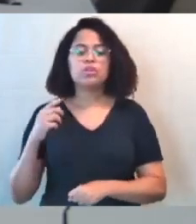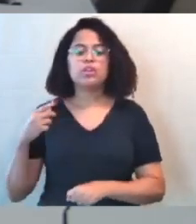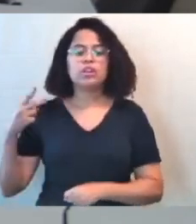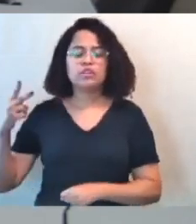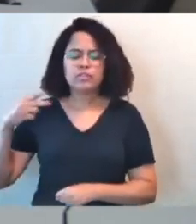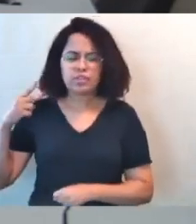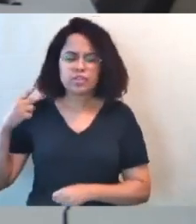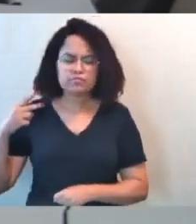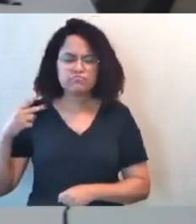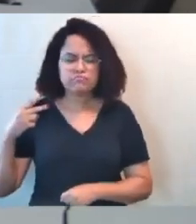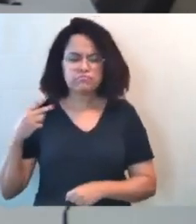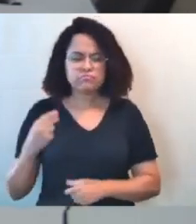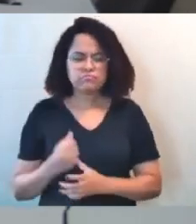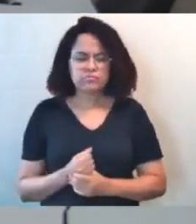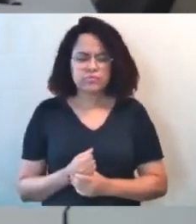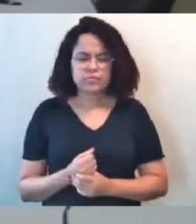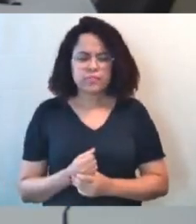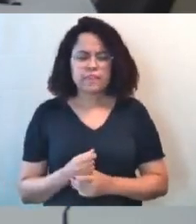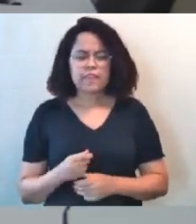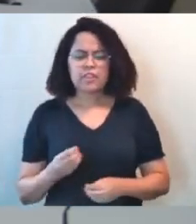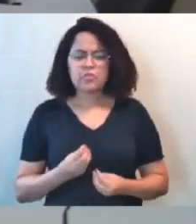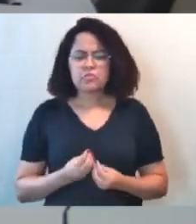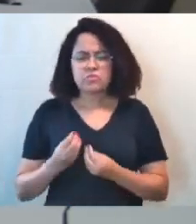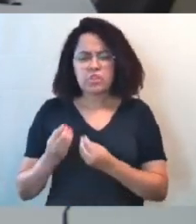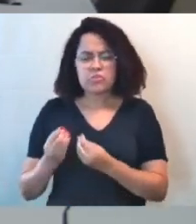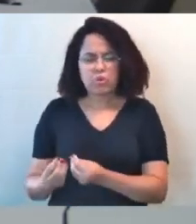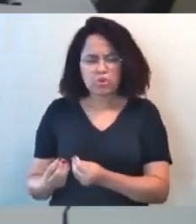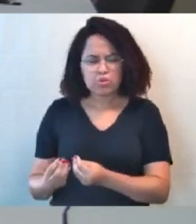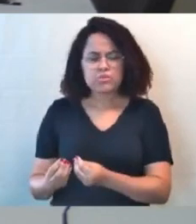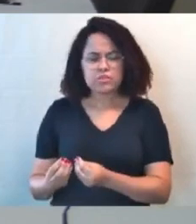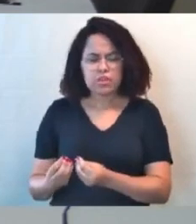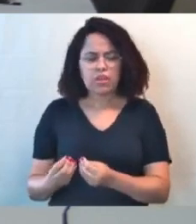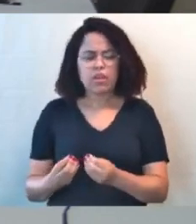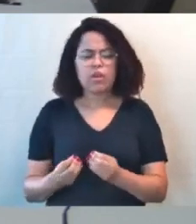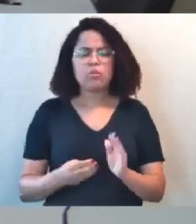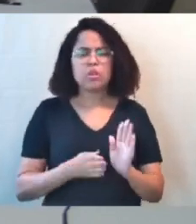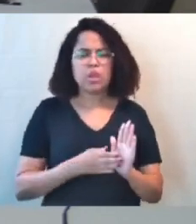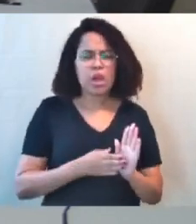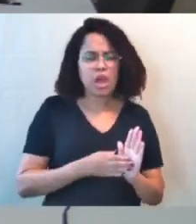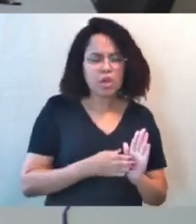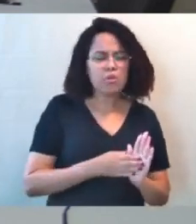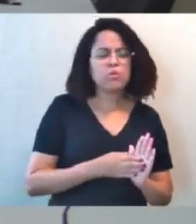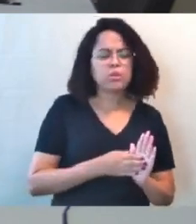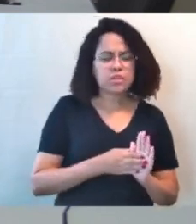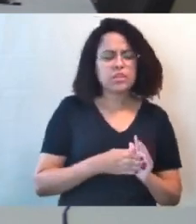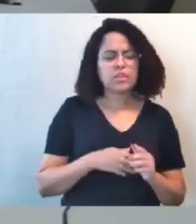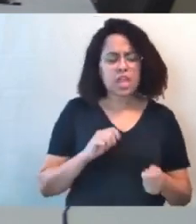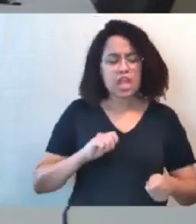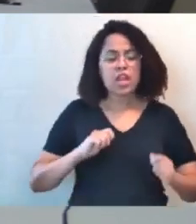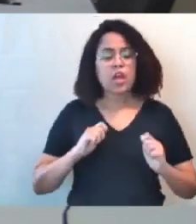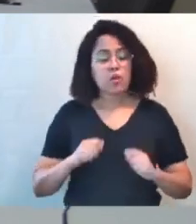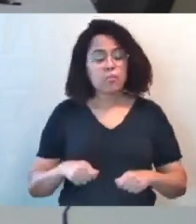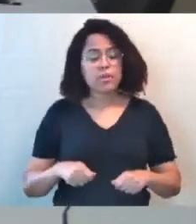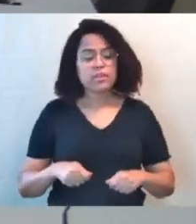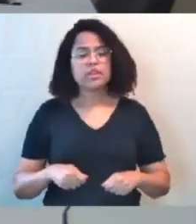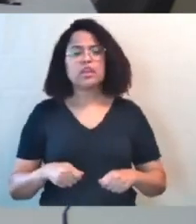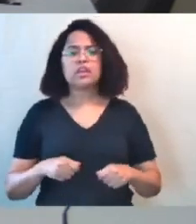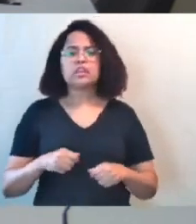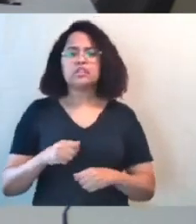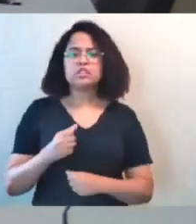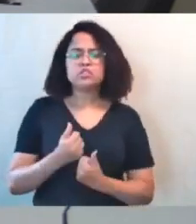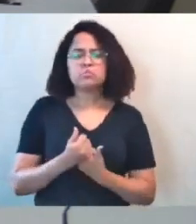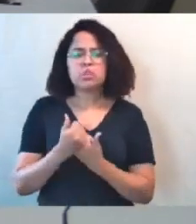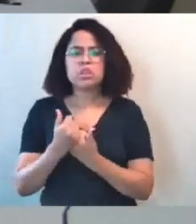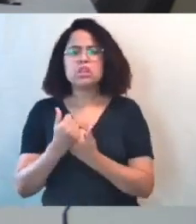pergunta de ordem objetiva sobre a devolução e é algo que realmente está na competência da superintendência acompanhar, né, e